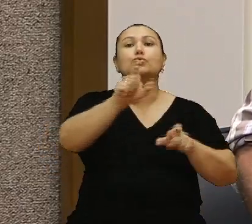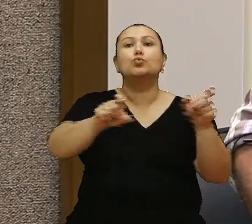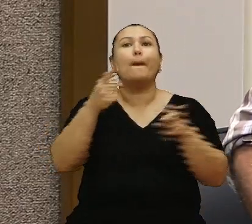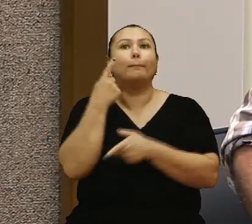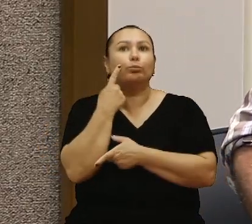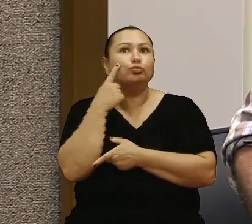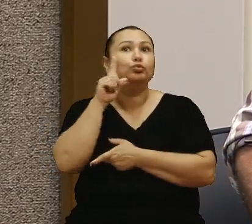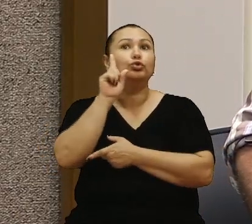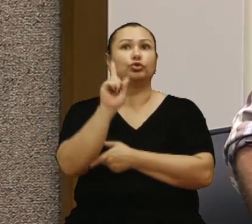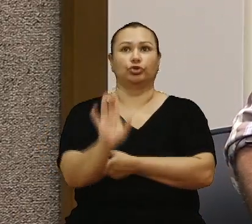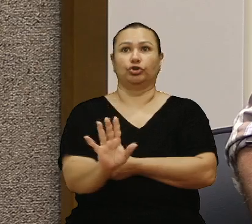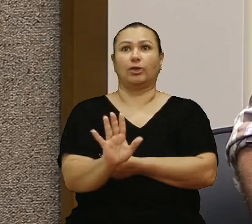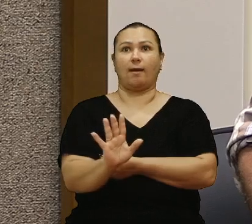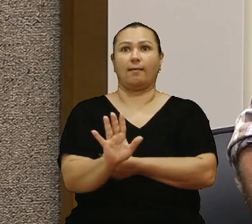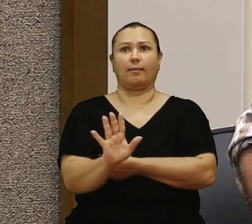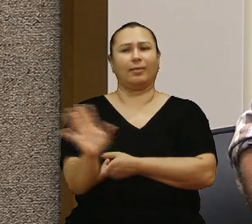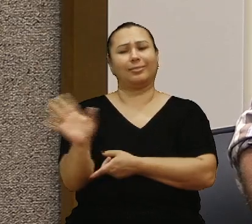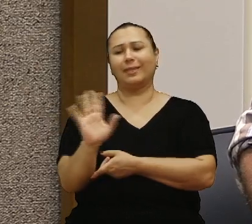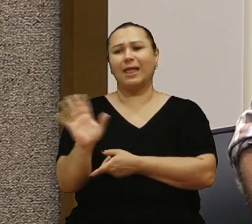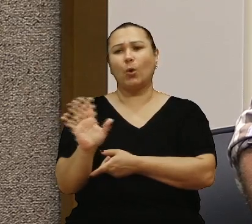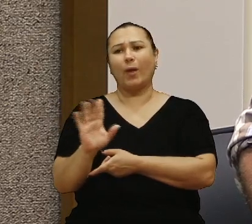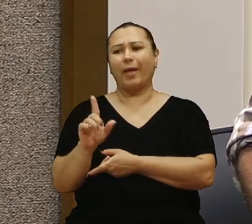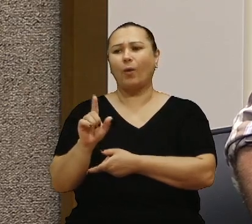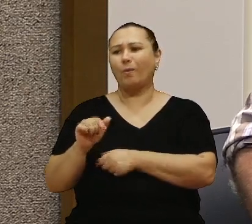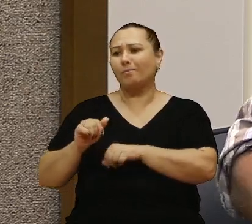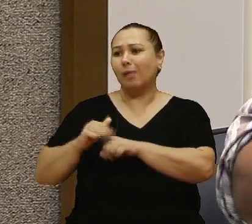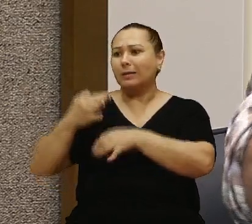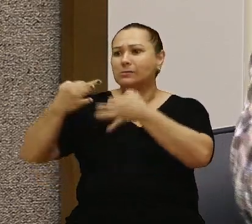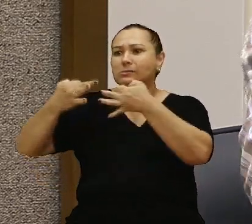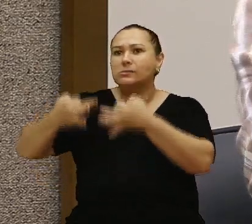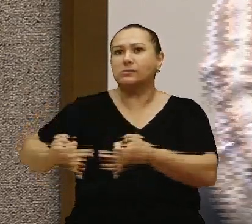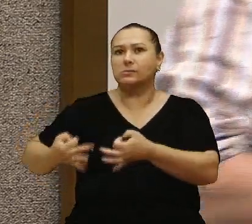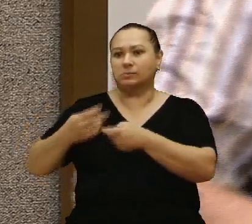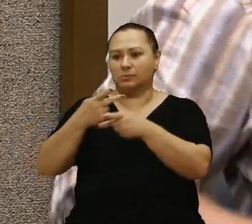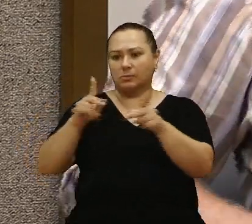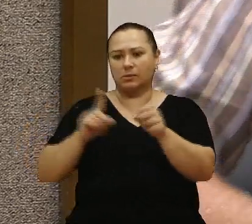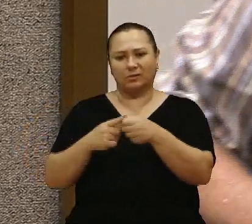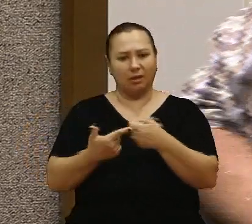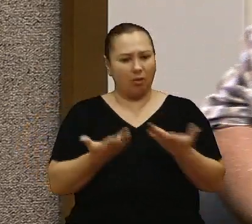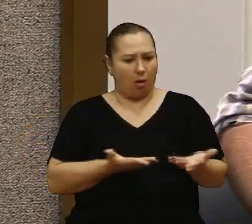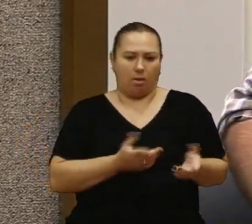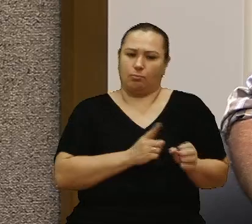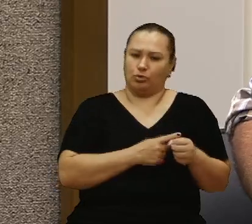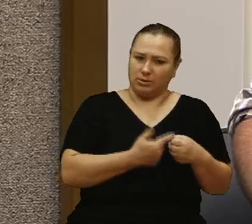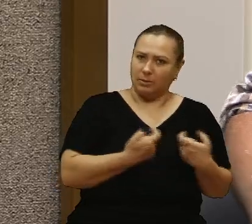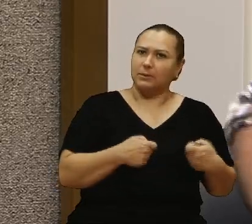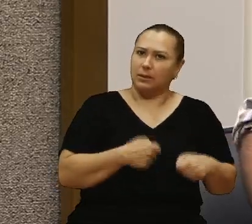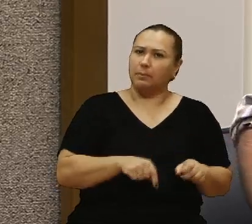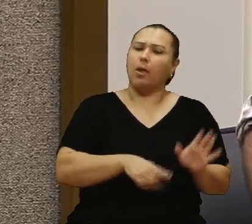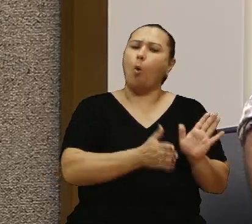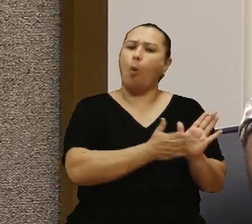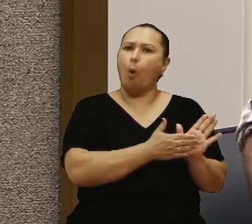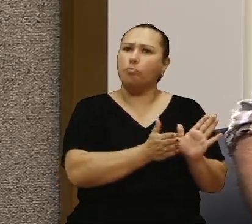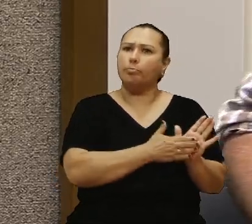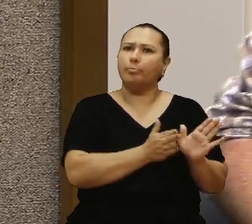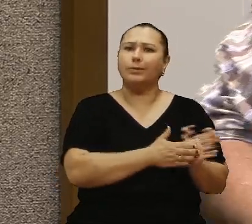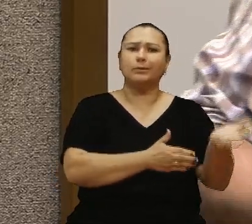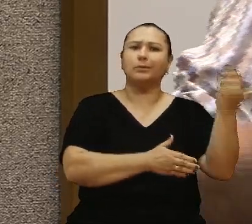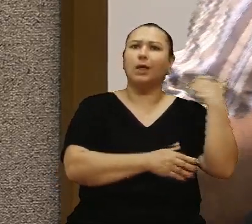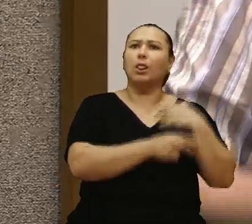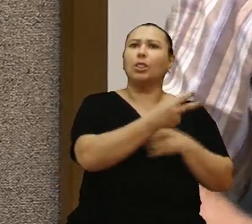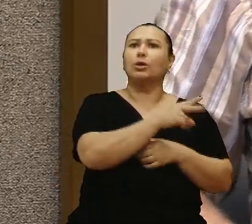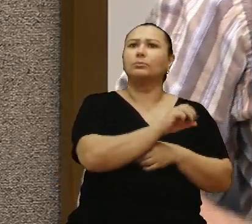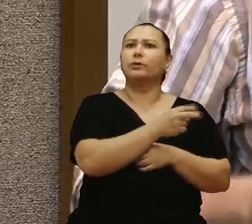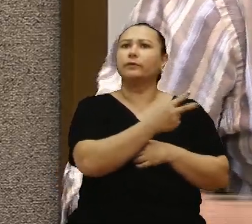que é ideal para a cidade. Agora o município tem que fazer a sua parte também, eu venho cobrando desde 2021, até